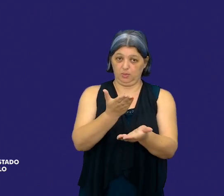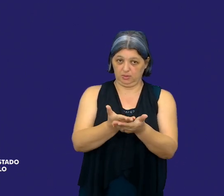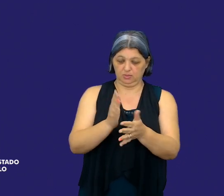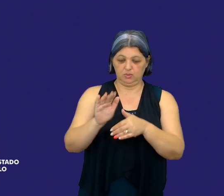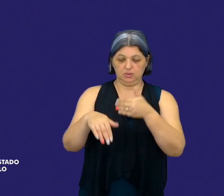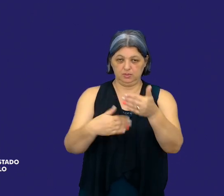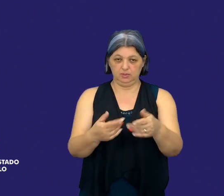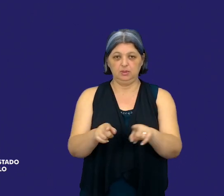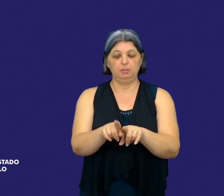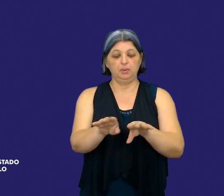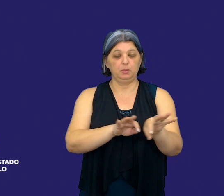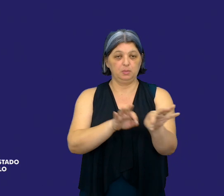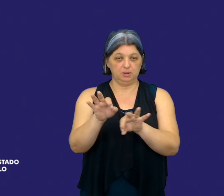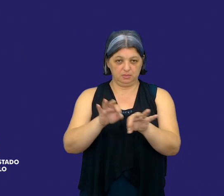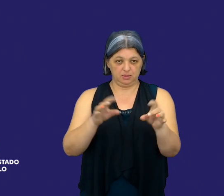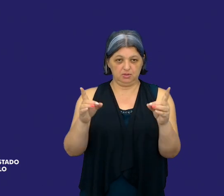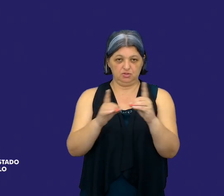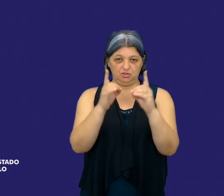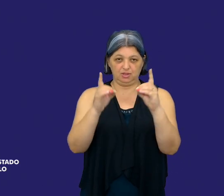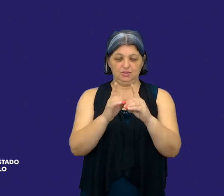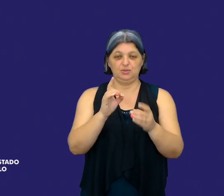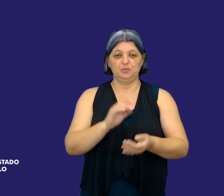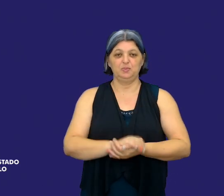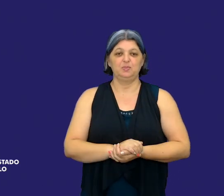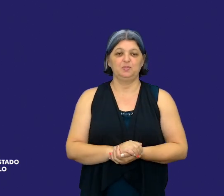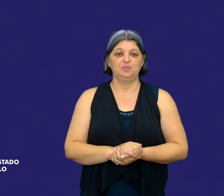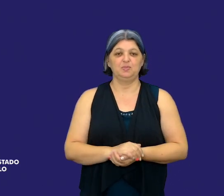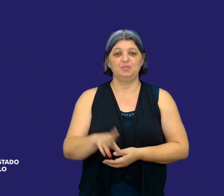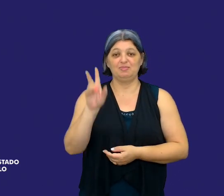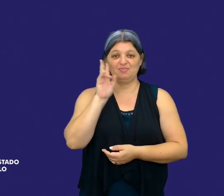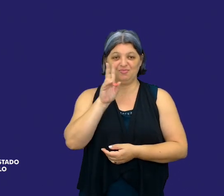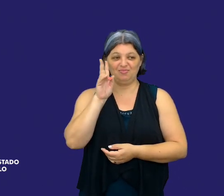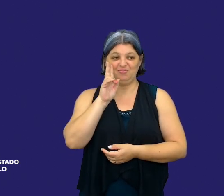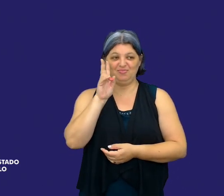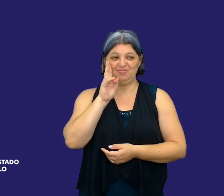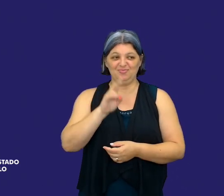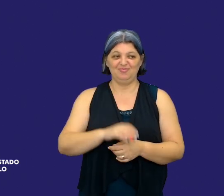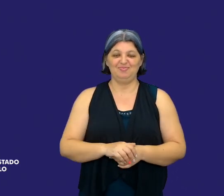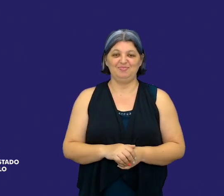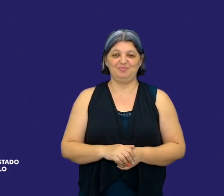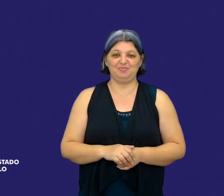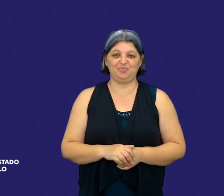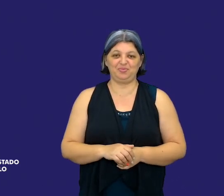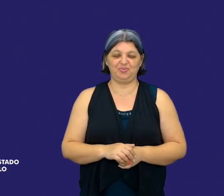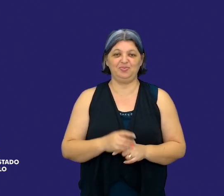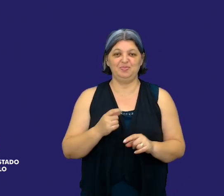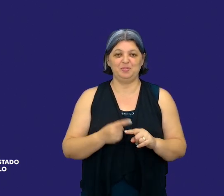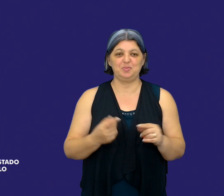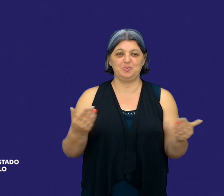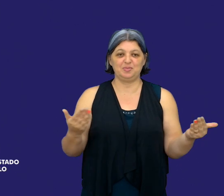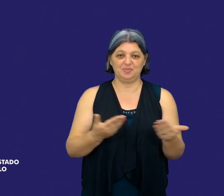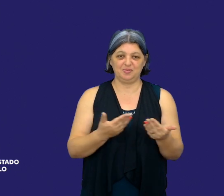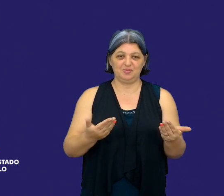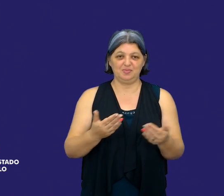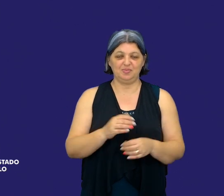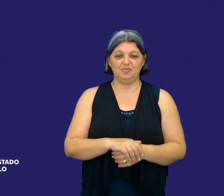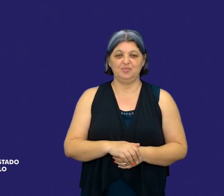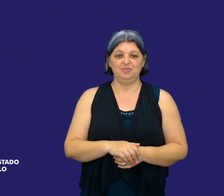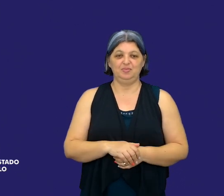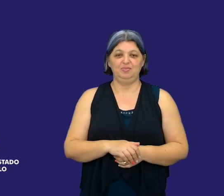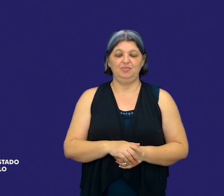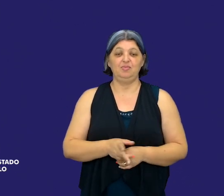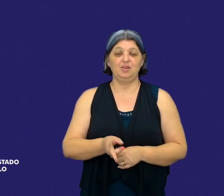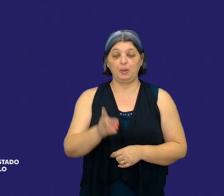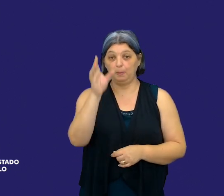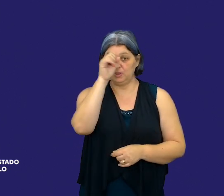e o seu planejamento didático. Vamos nos lembrar que, em nossos encontros, como o de hoje, estamos sempre estudando